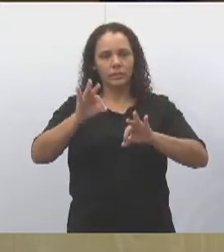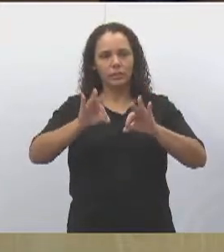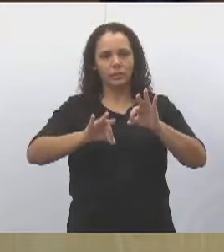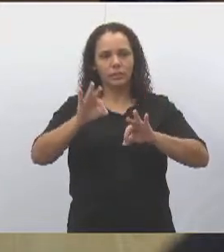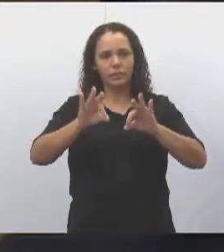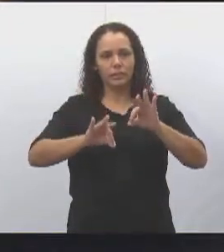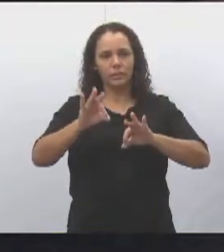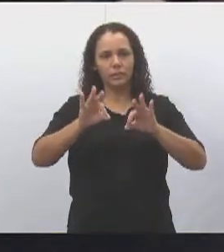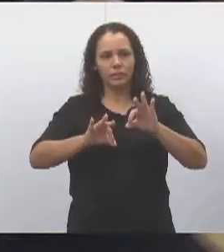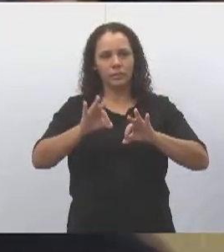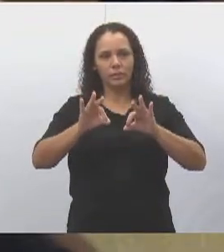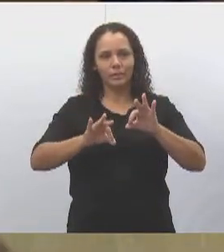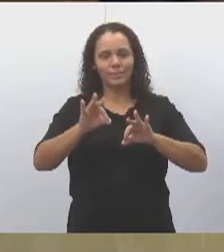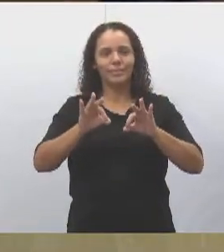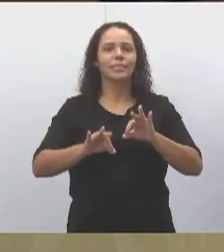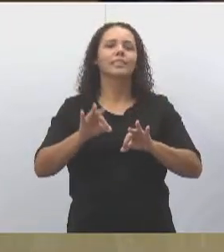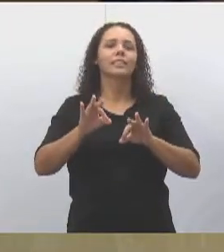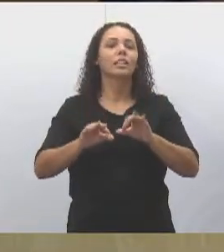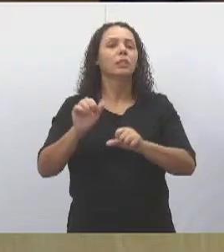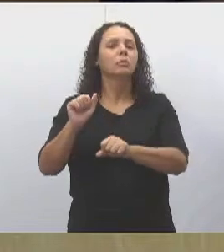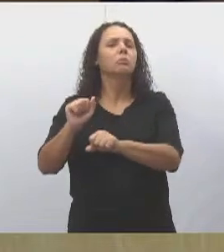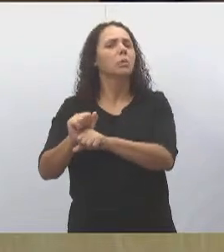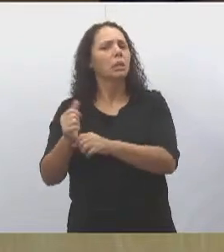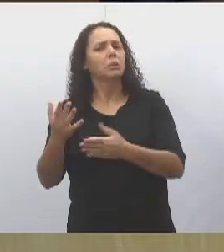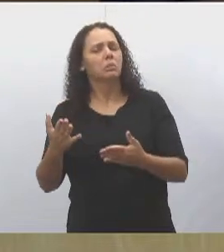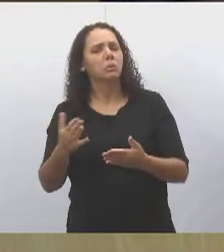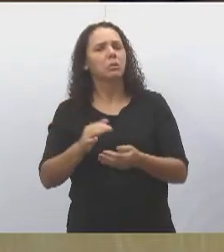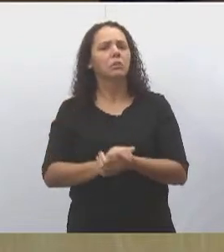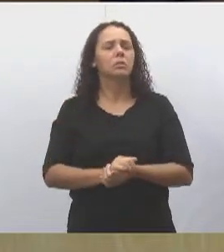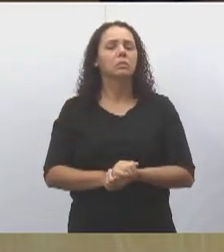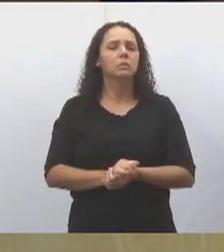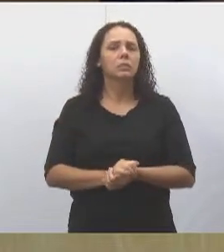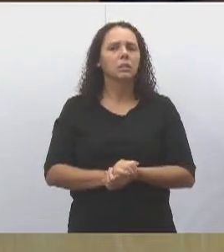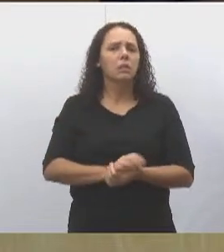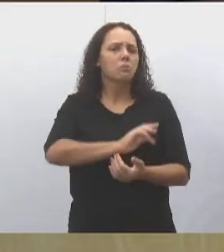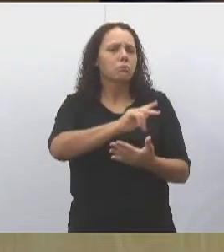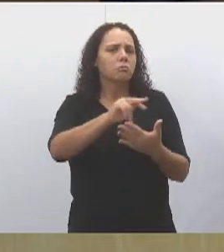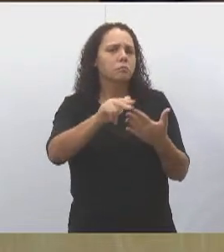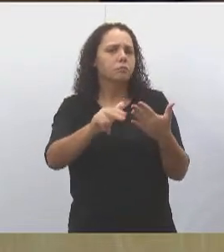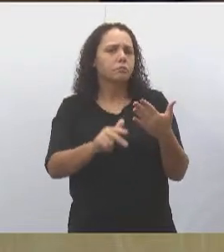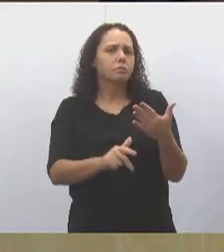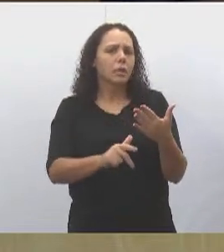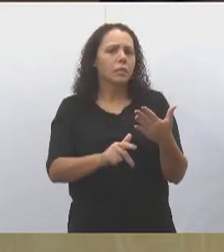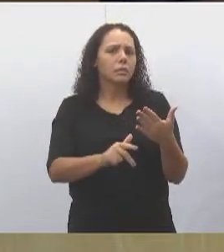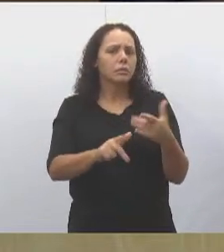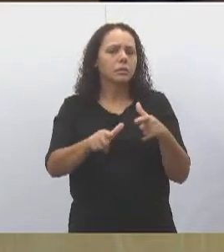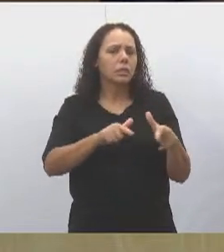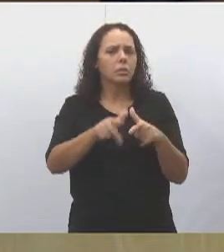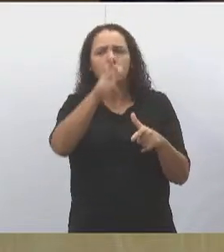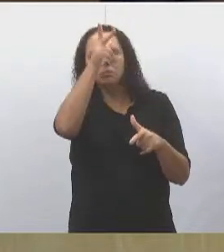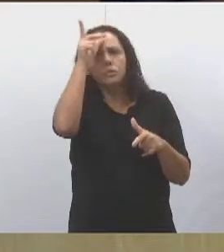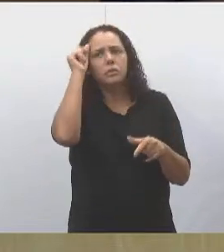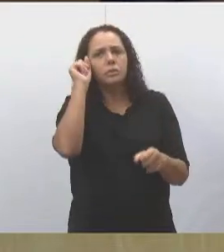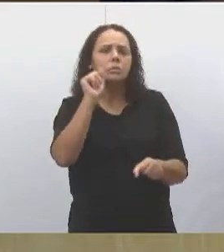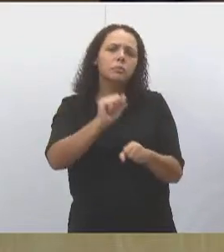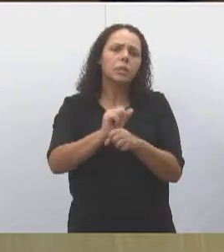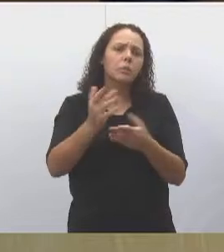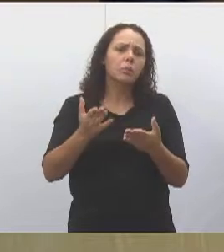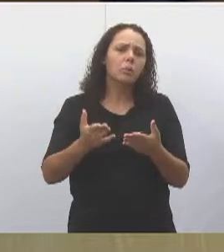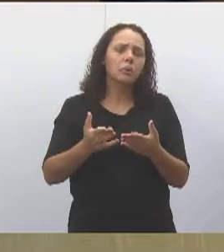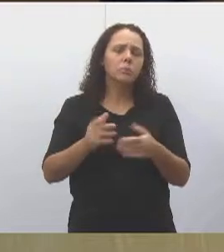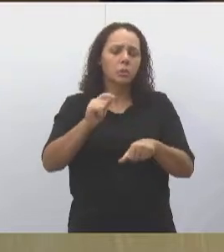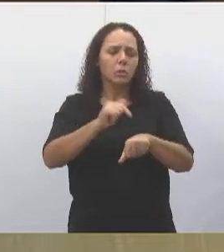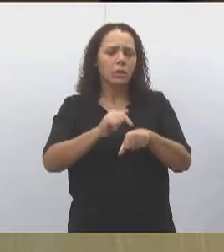orçamento? Por que vários serviços da prefeitura não estão funcionando nesse momento? Por que reduziu a carga horária dos servidores?